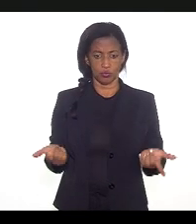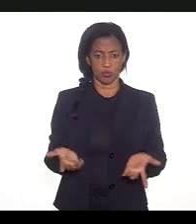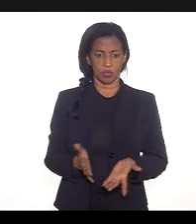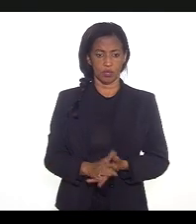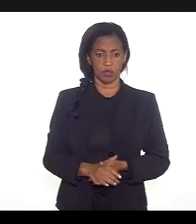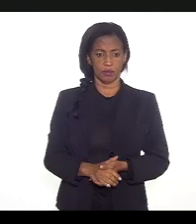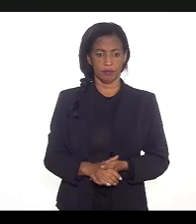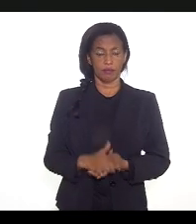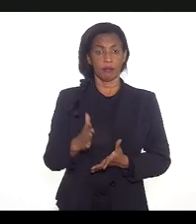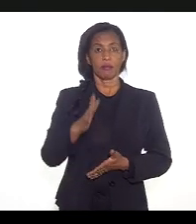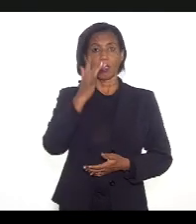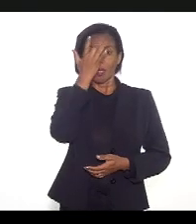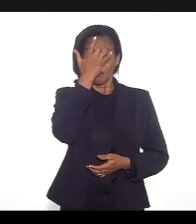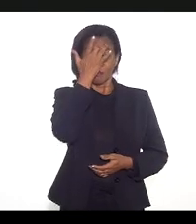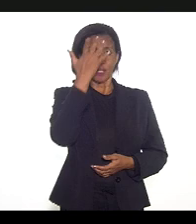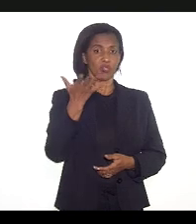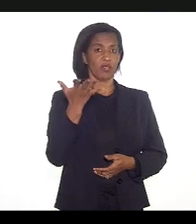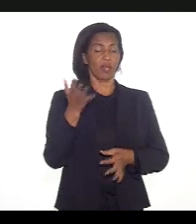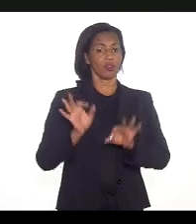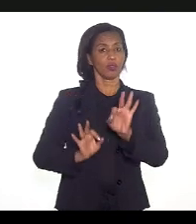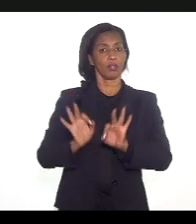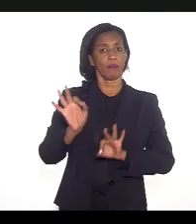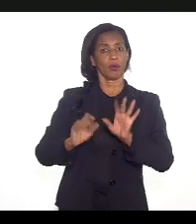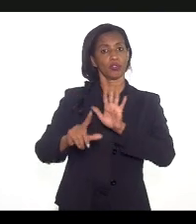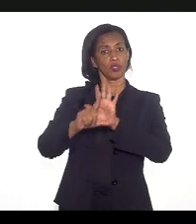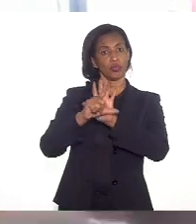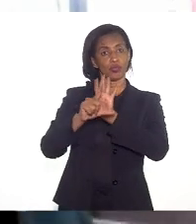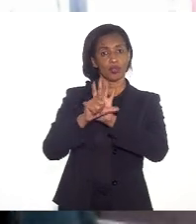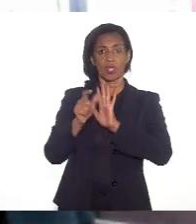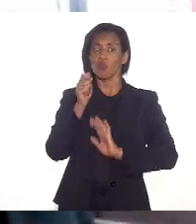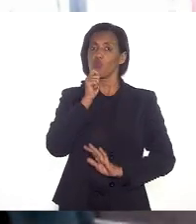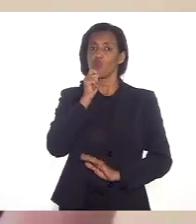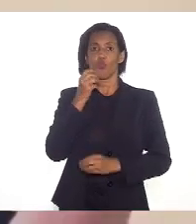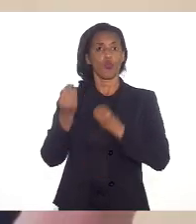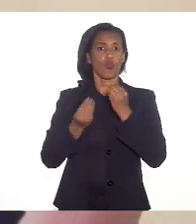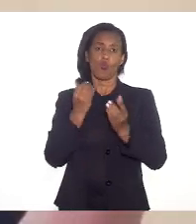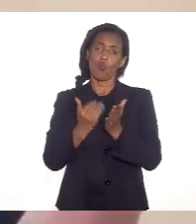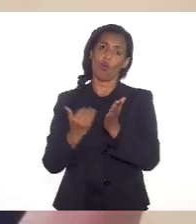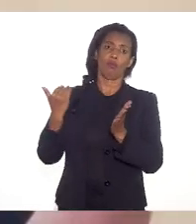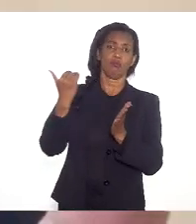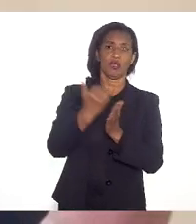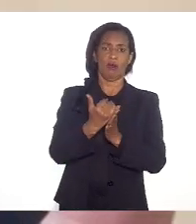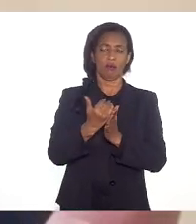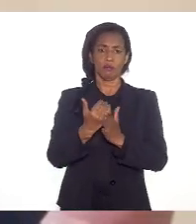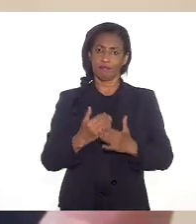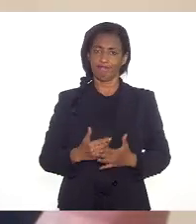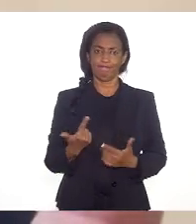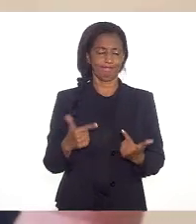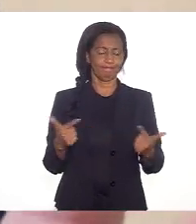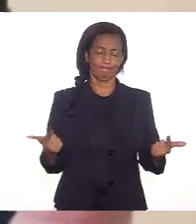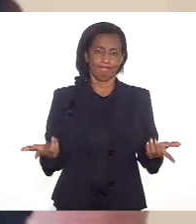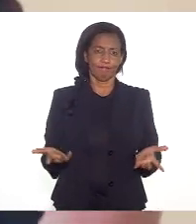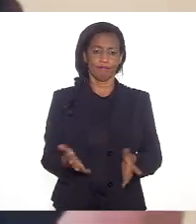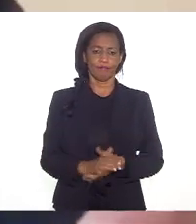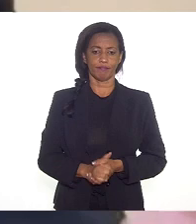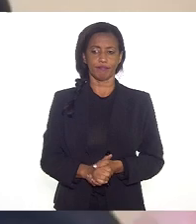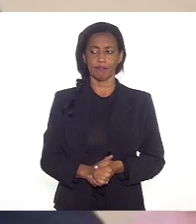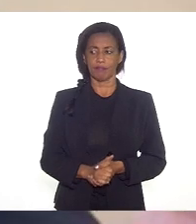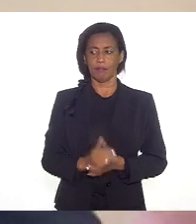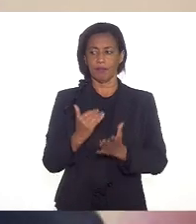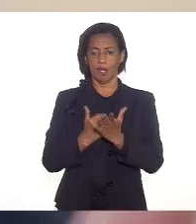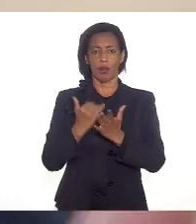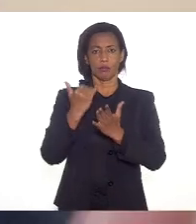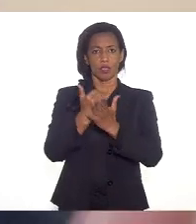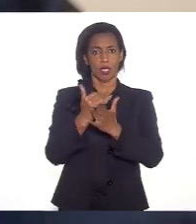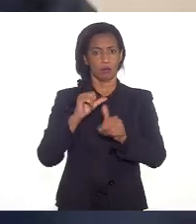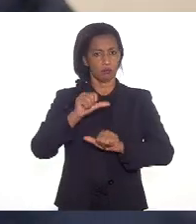aqui, é mais fácil, Márcio. Quando é projeto de lei, você não tem como alterar. Quando é projeto de lei, não tem como alterar. Não tem jeito. Você não altera projeto